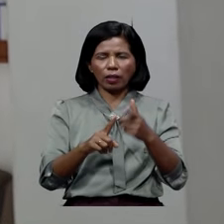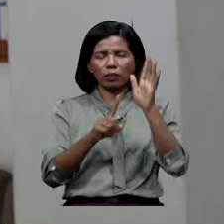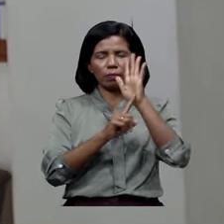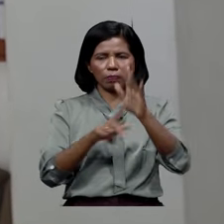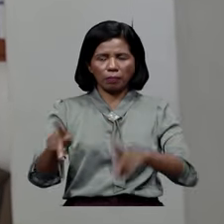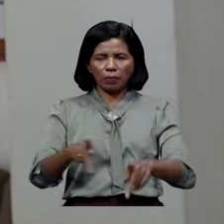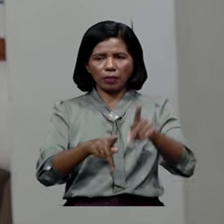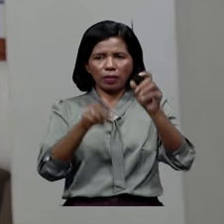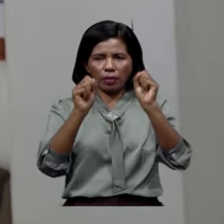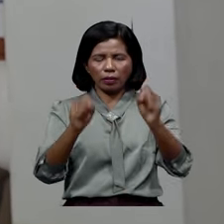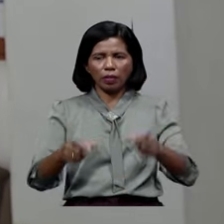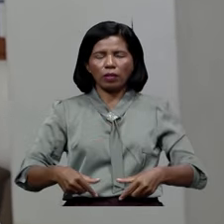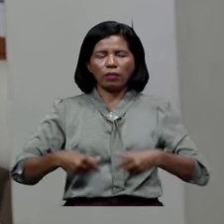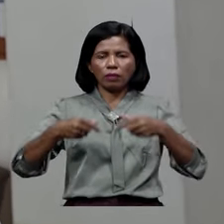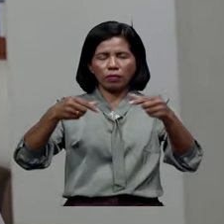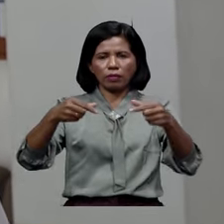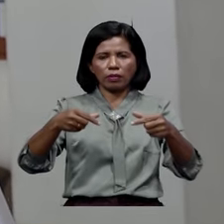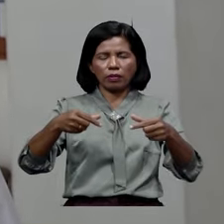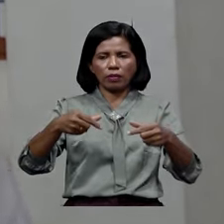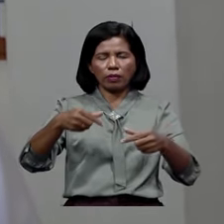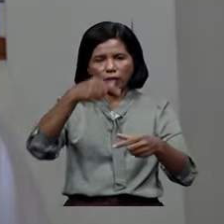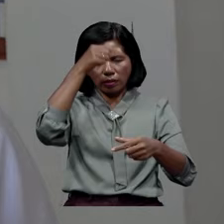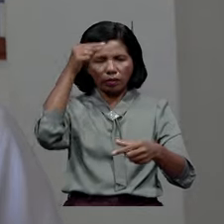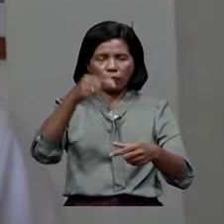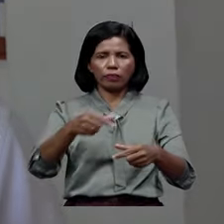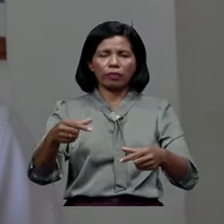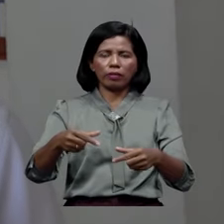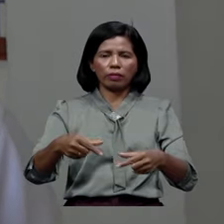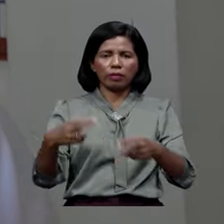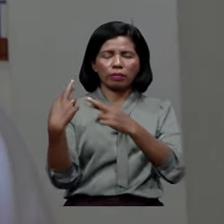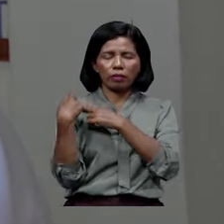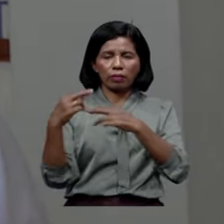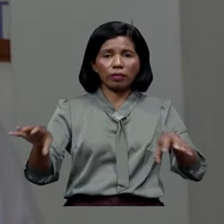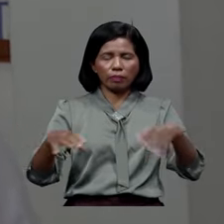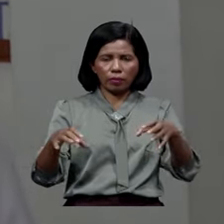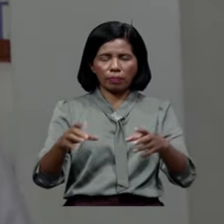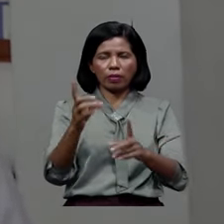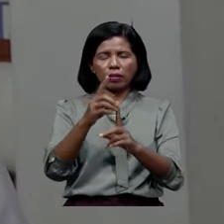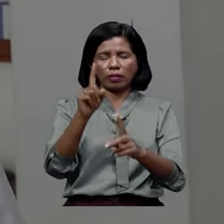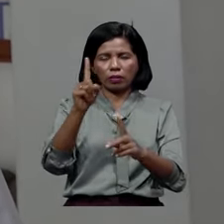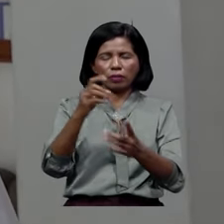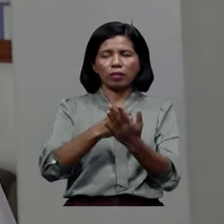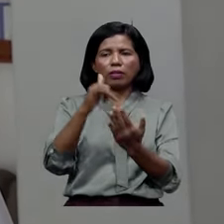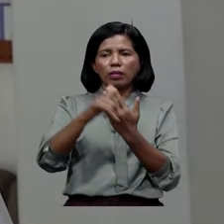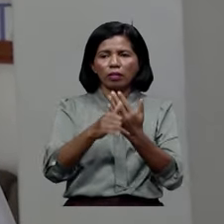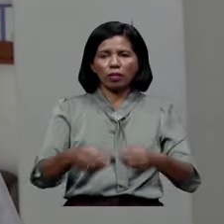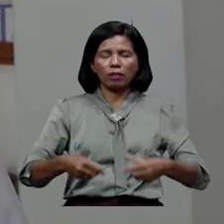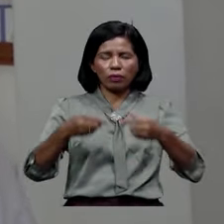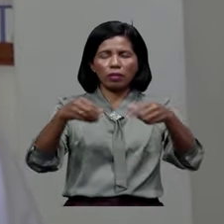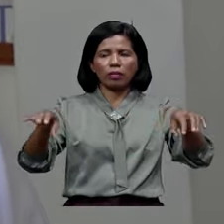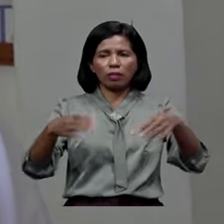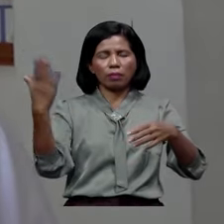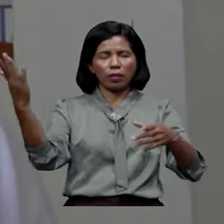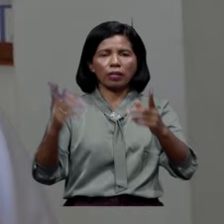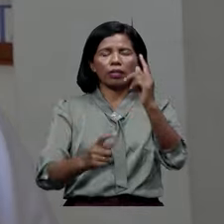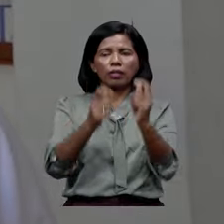atu, foi tomada posse para começo de 1 de julho de Ivan, né? Sira bele fa itabel fa heona sira stajio ne baona